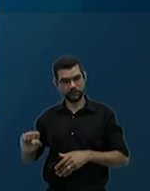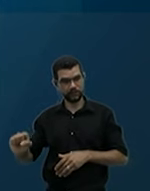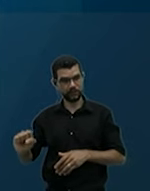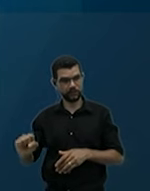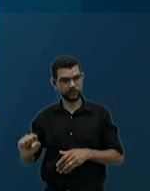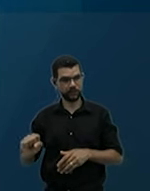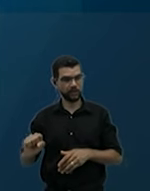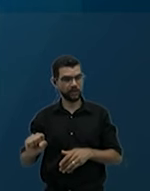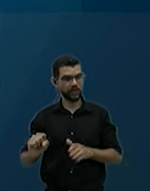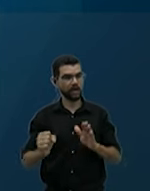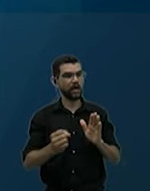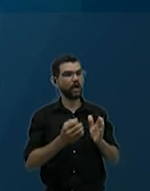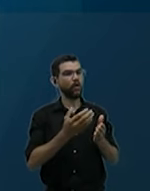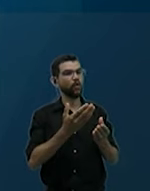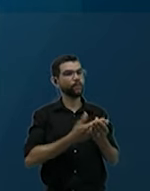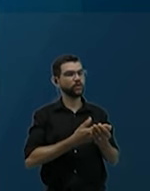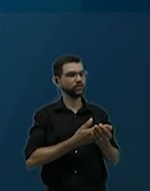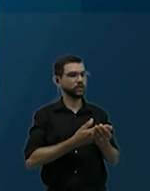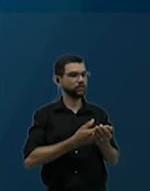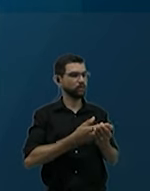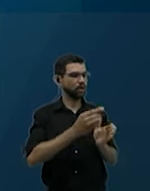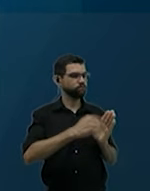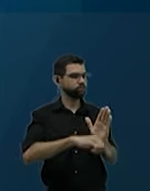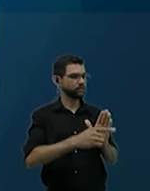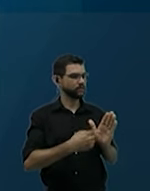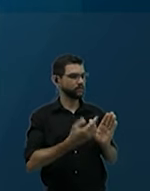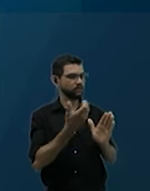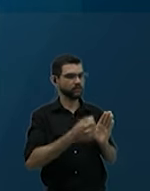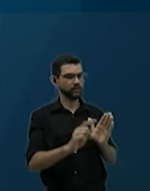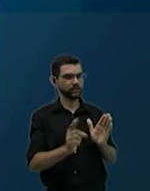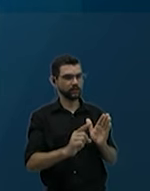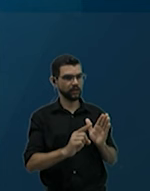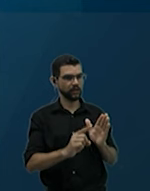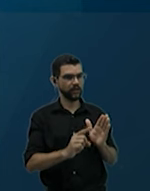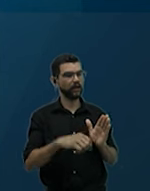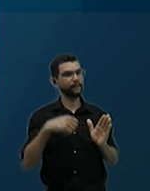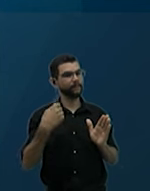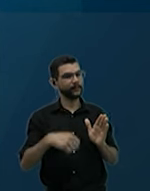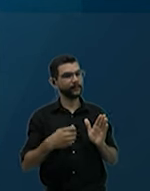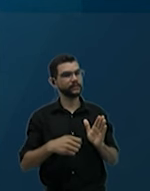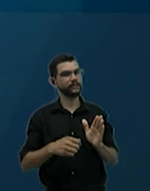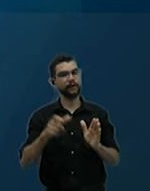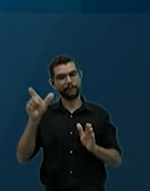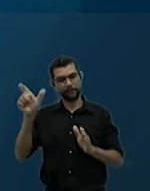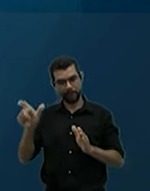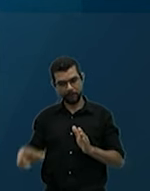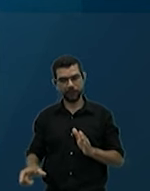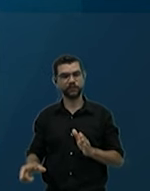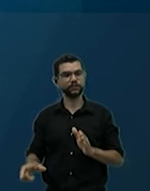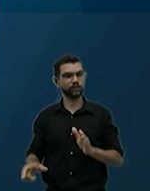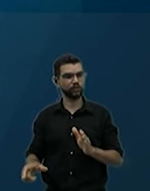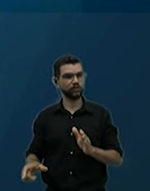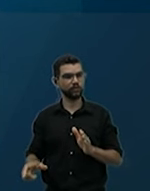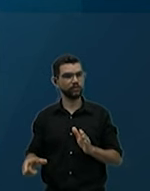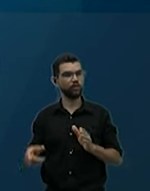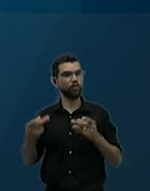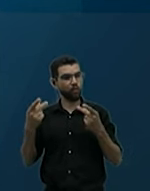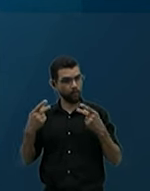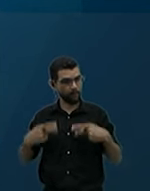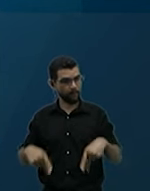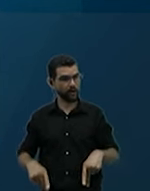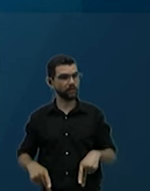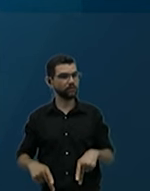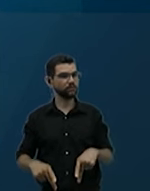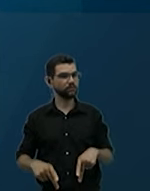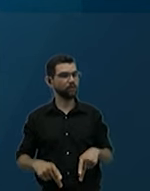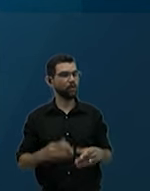para poder dar as orientações adequadas para o cidadão. O cidadão não tem essas orientações.